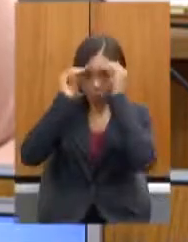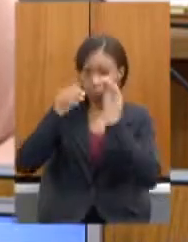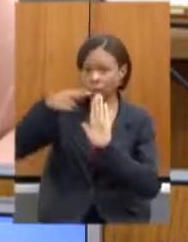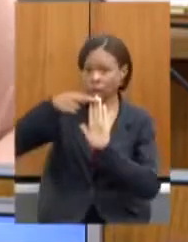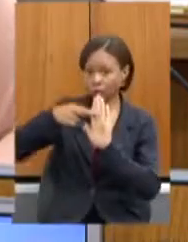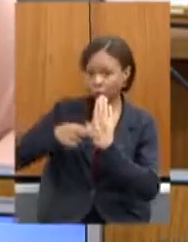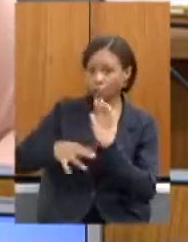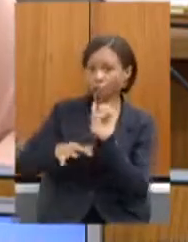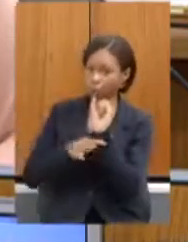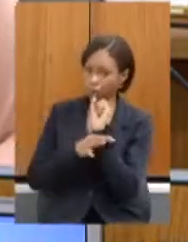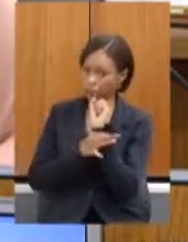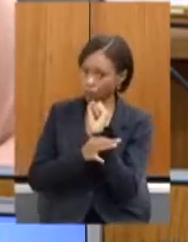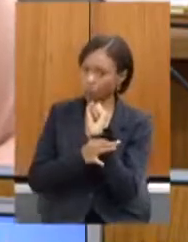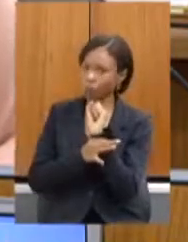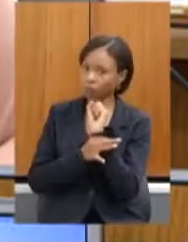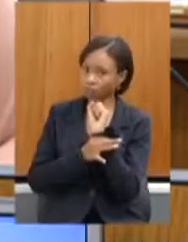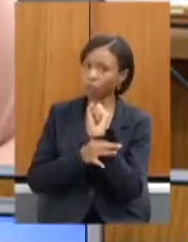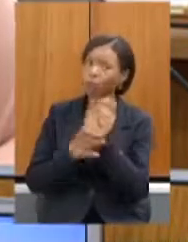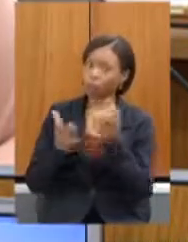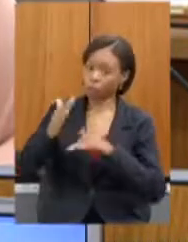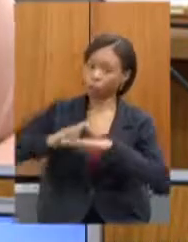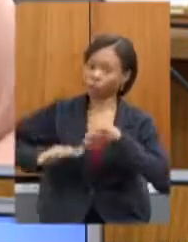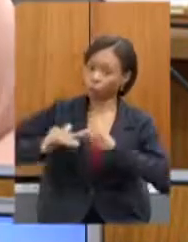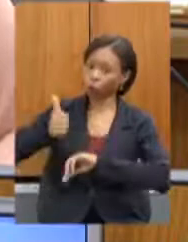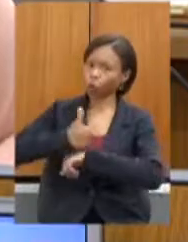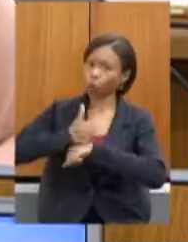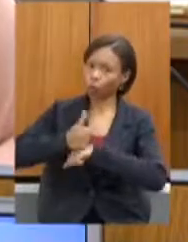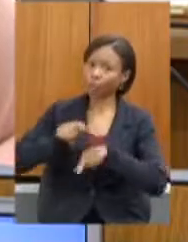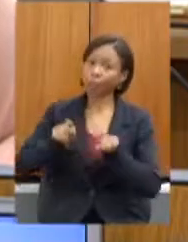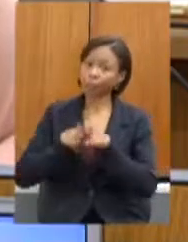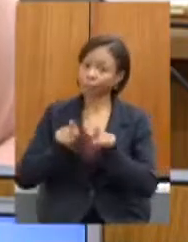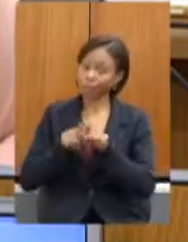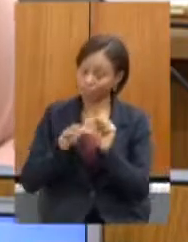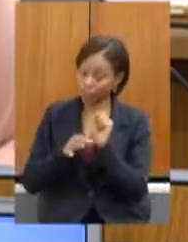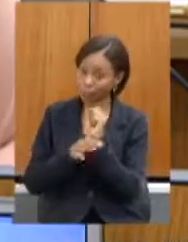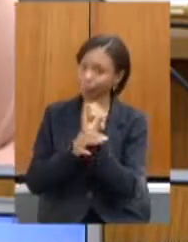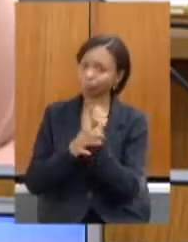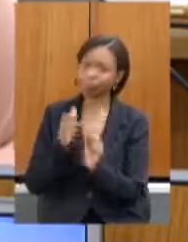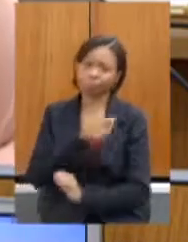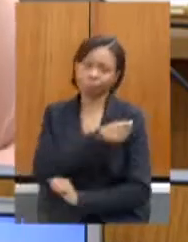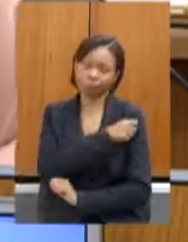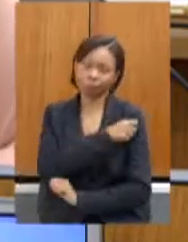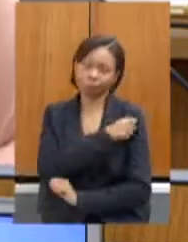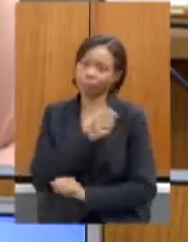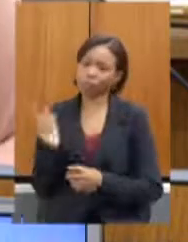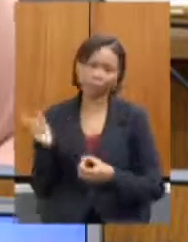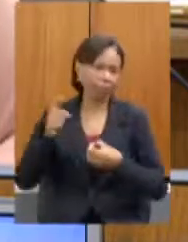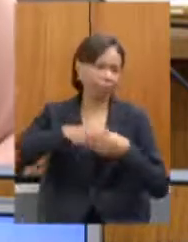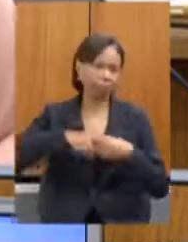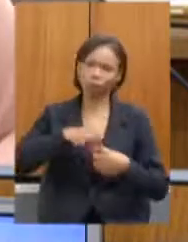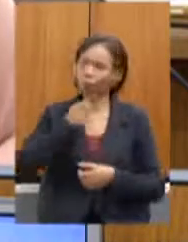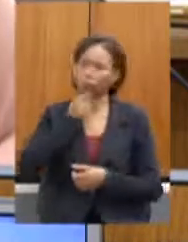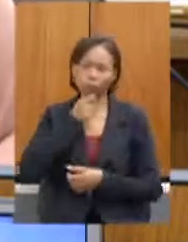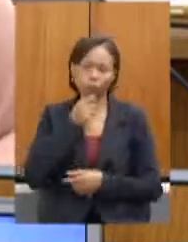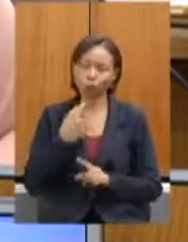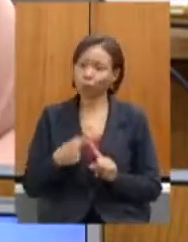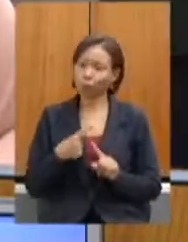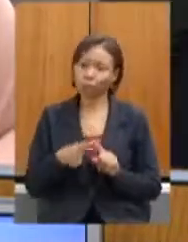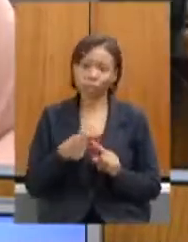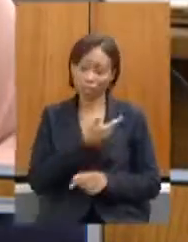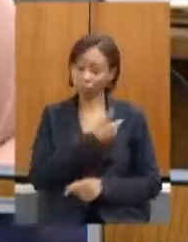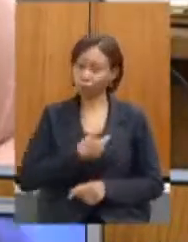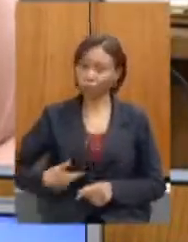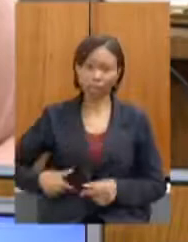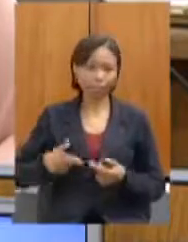segurança é tanto para os seus profissionais quanto para os alunos não retornou porque o estado não cumpriu as condições